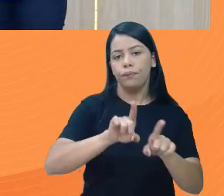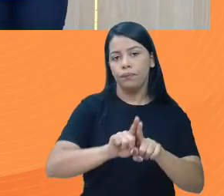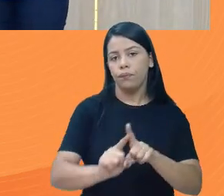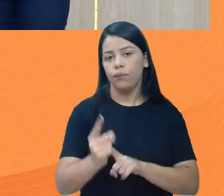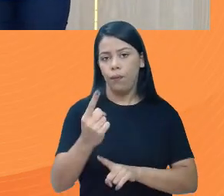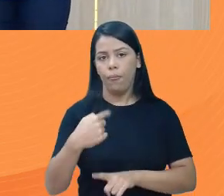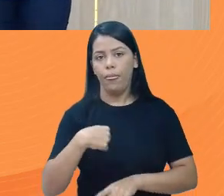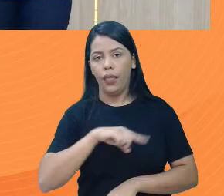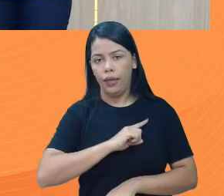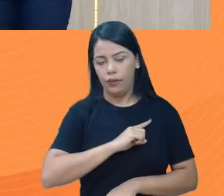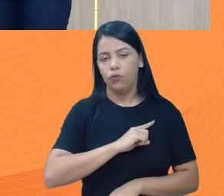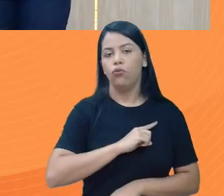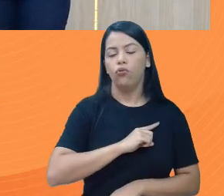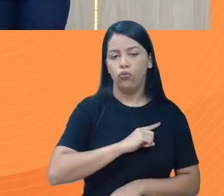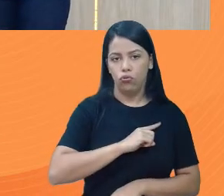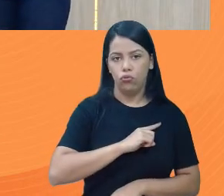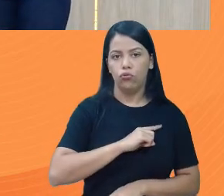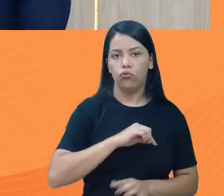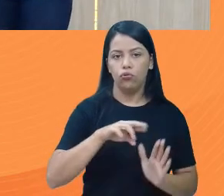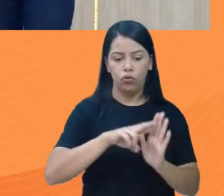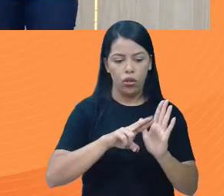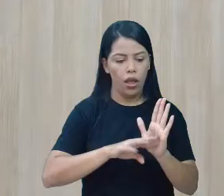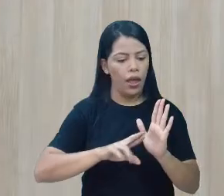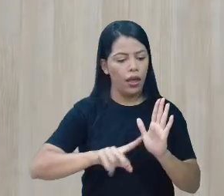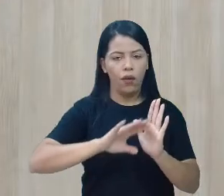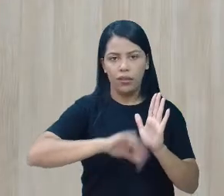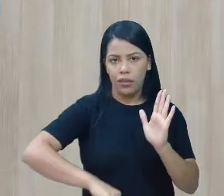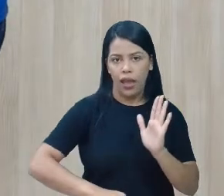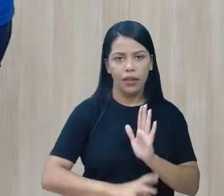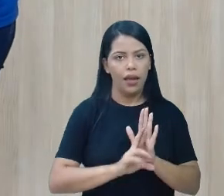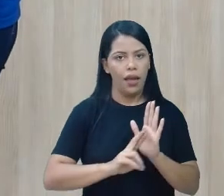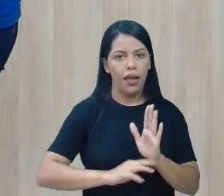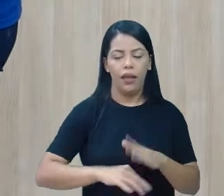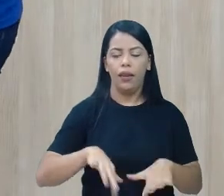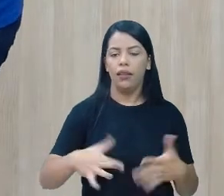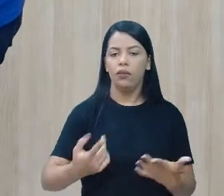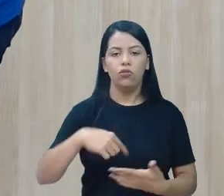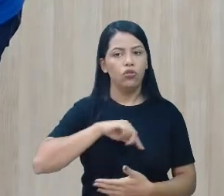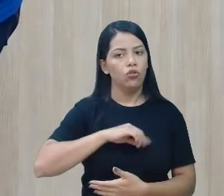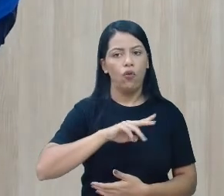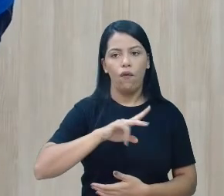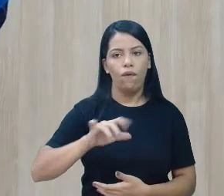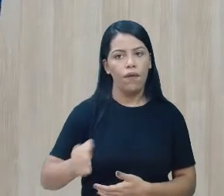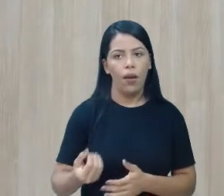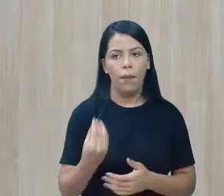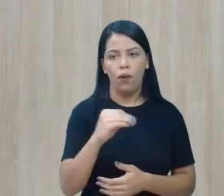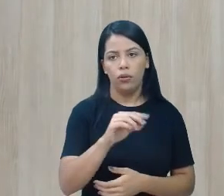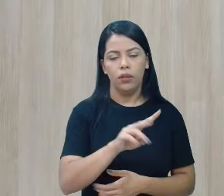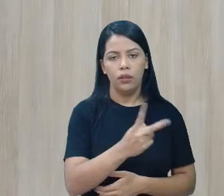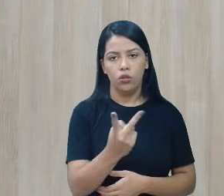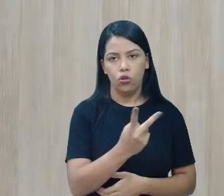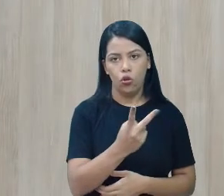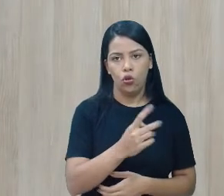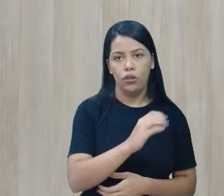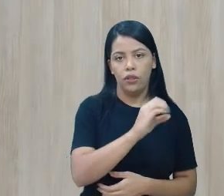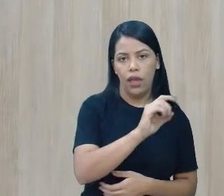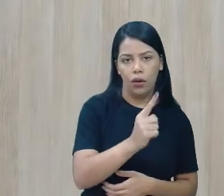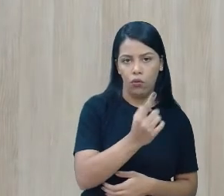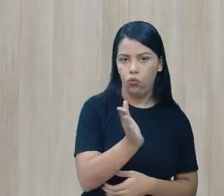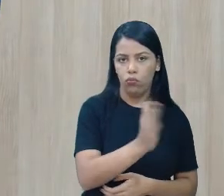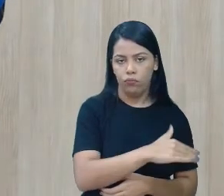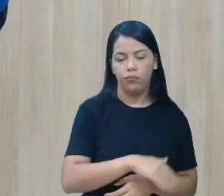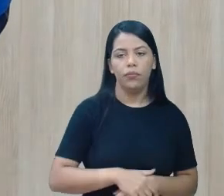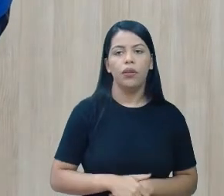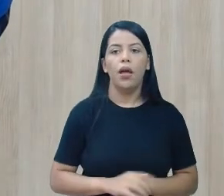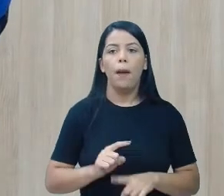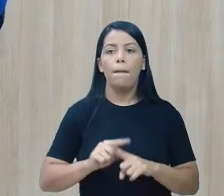falei, são nossas exceções. A gente não vai classificar esses dois valores não, tá certo? Já os outros números que eu